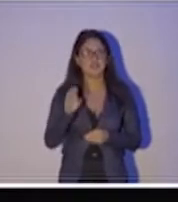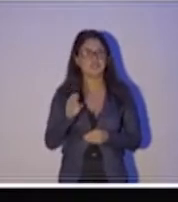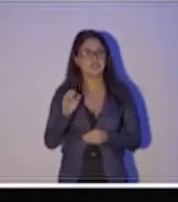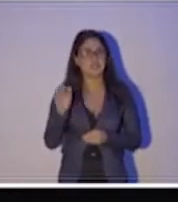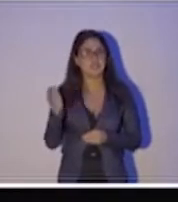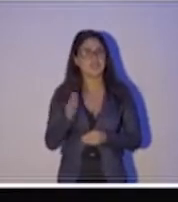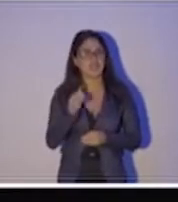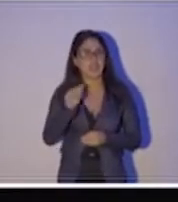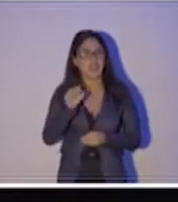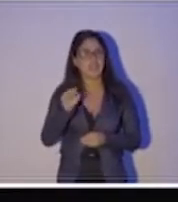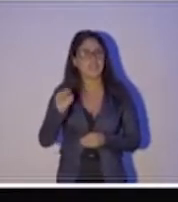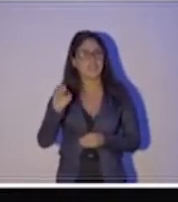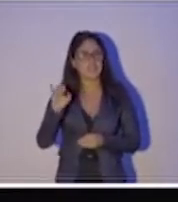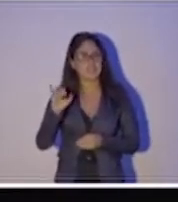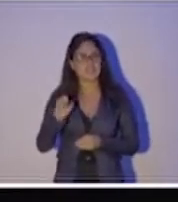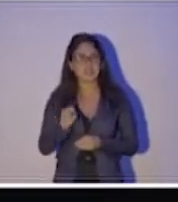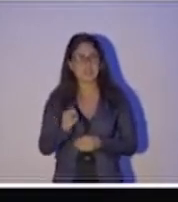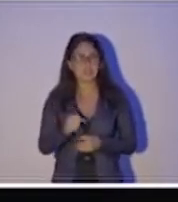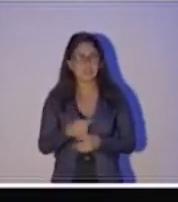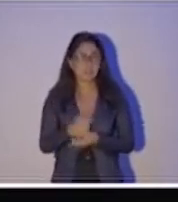Também te amo, César.